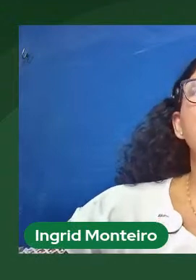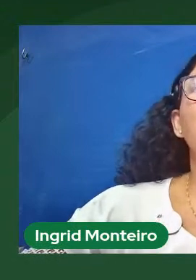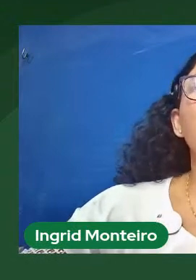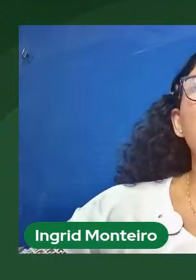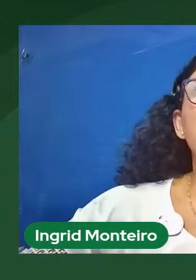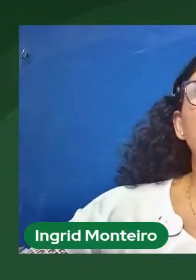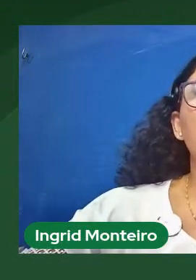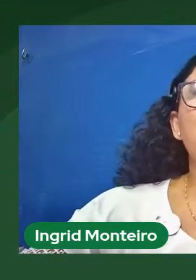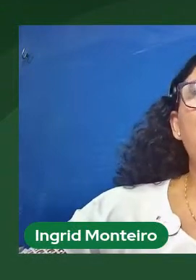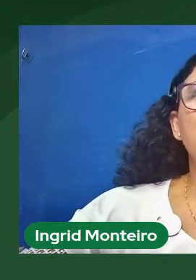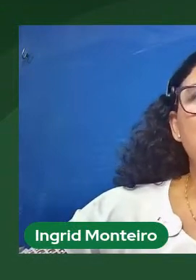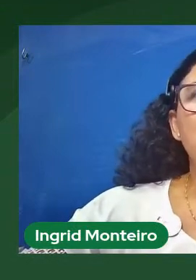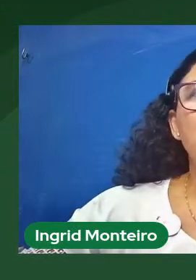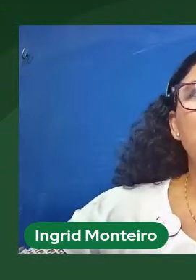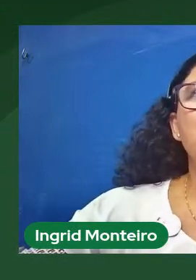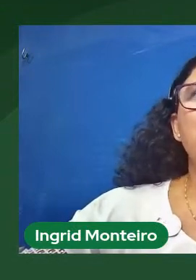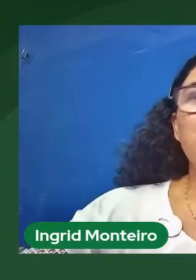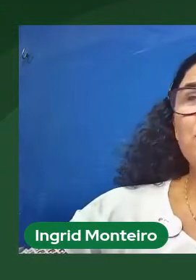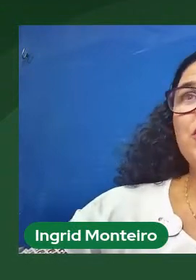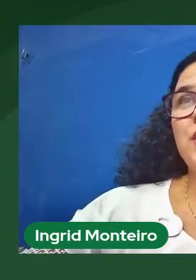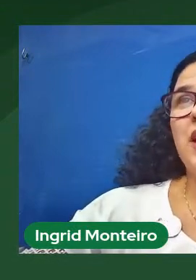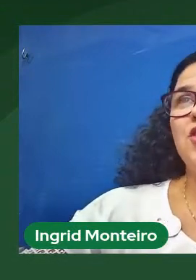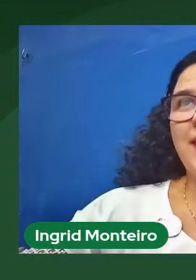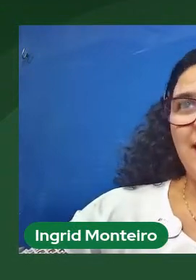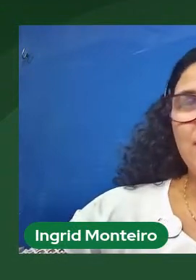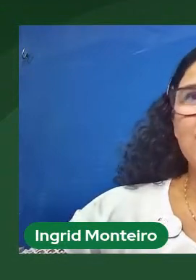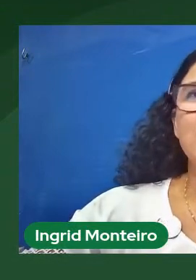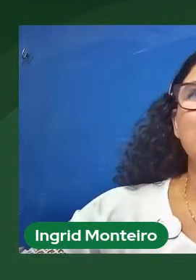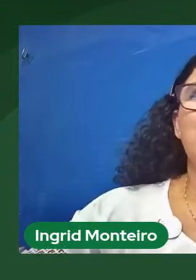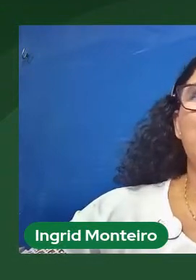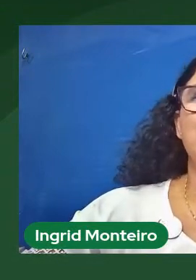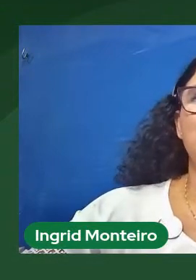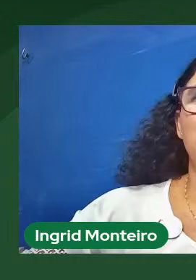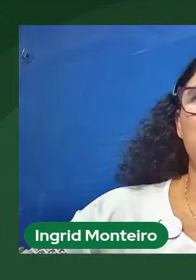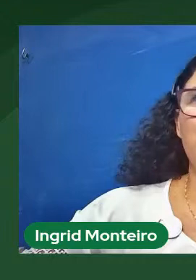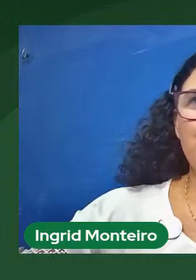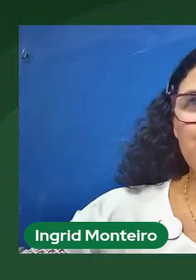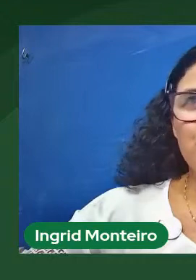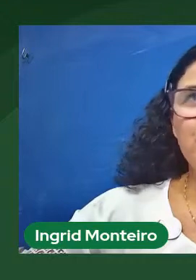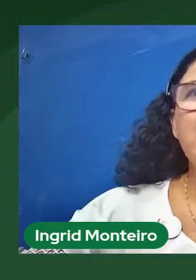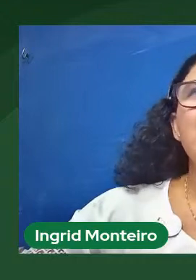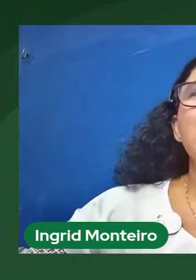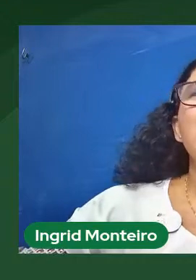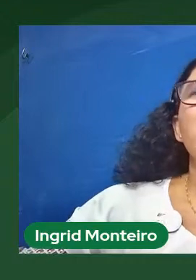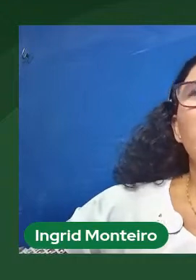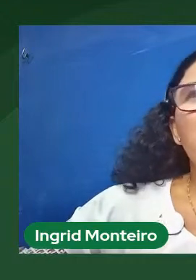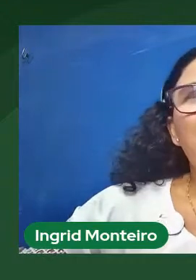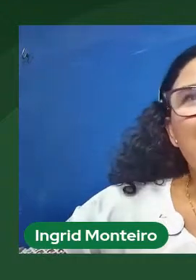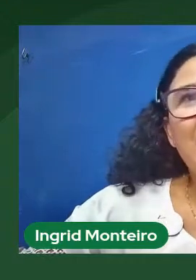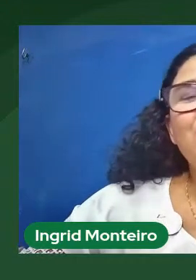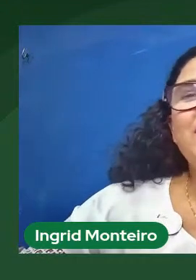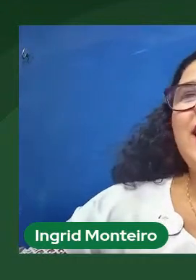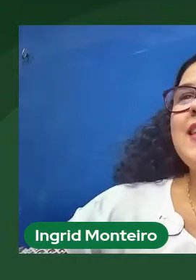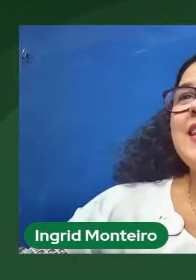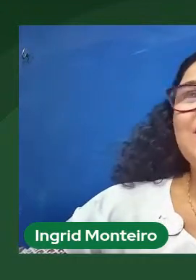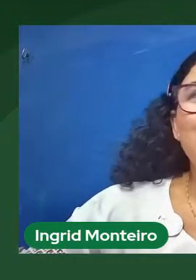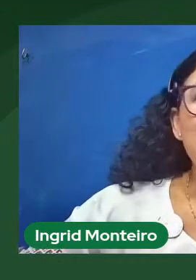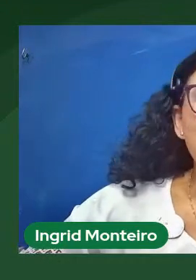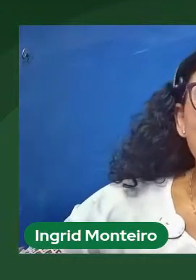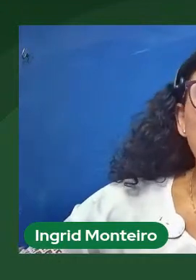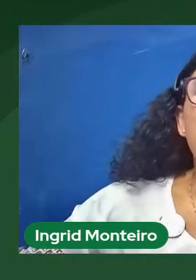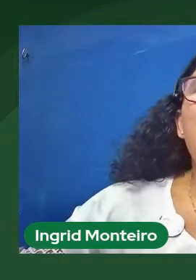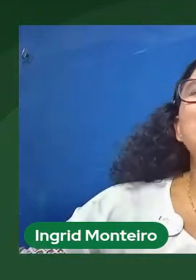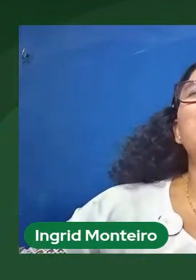tá? Então, vamos dar início à nossa última atividade técnica do IHC de 2021, com a palestra